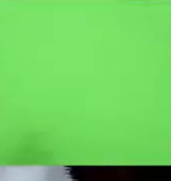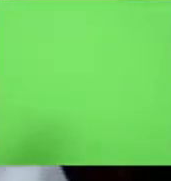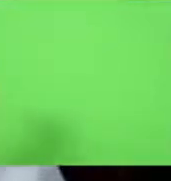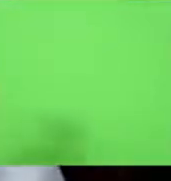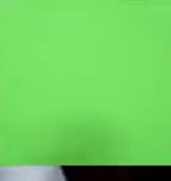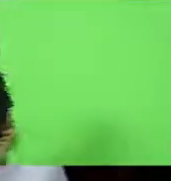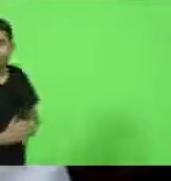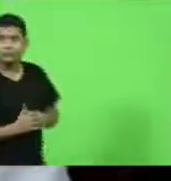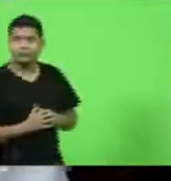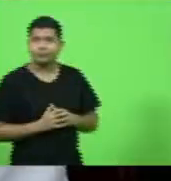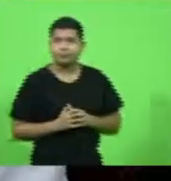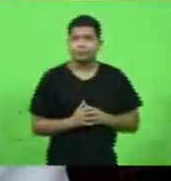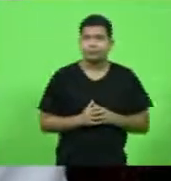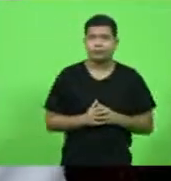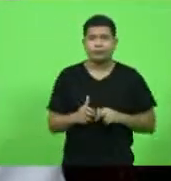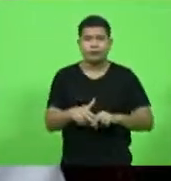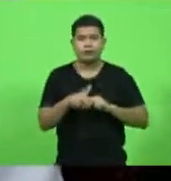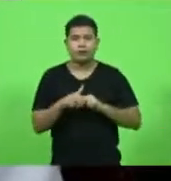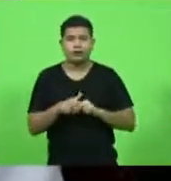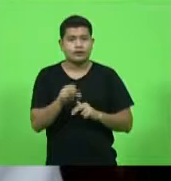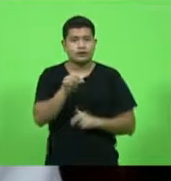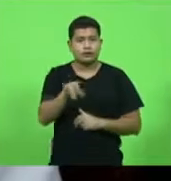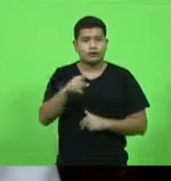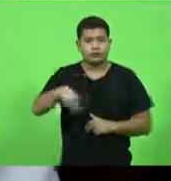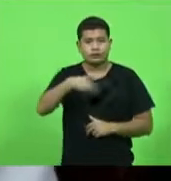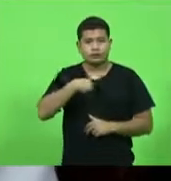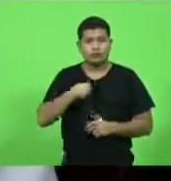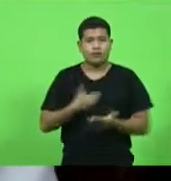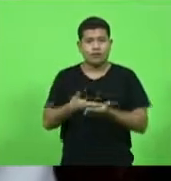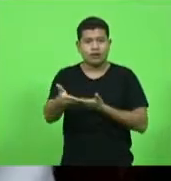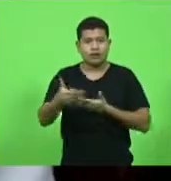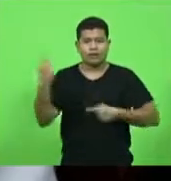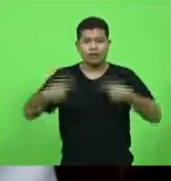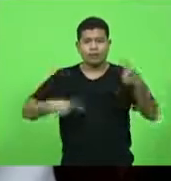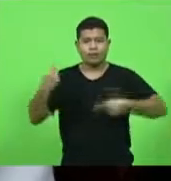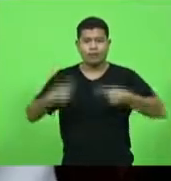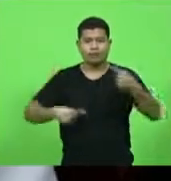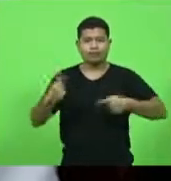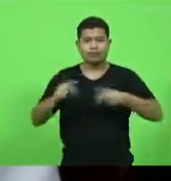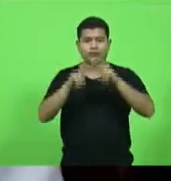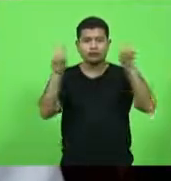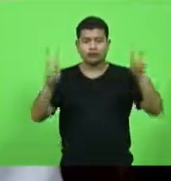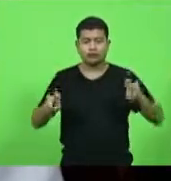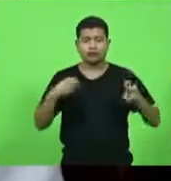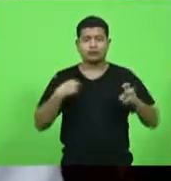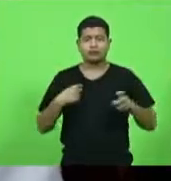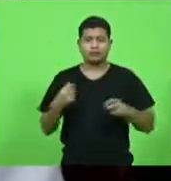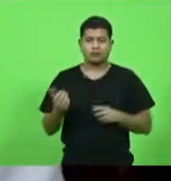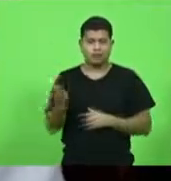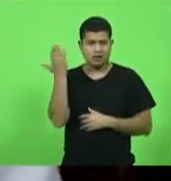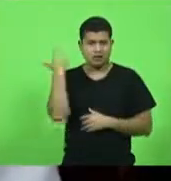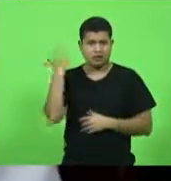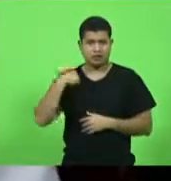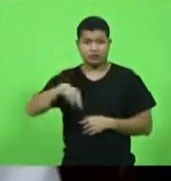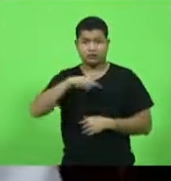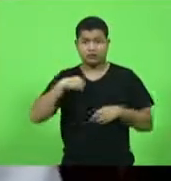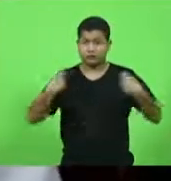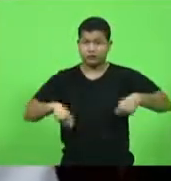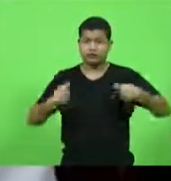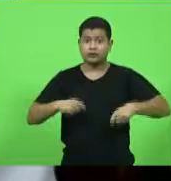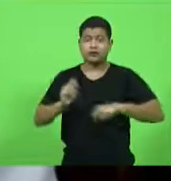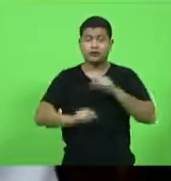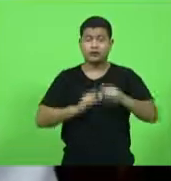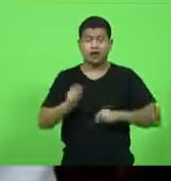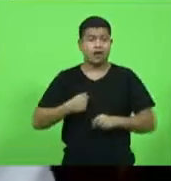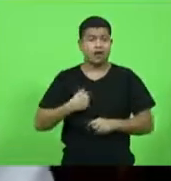acontecendo. Portanto, se nós tocarmos em alguns assuntos que estão para trás, nós temos que não deixar de, não